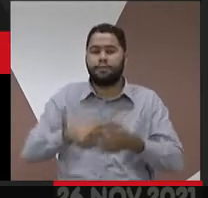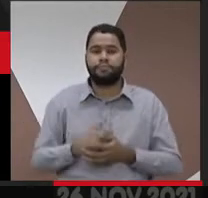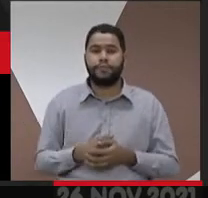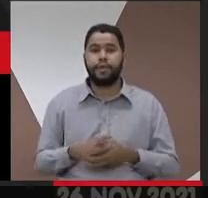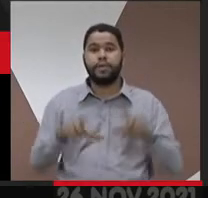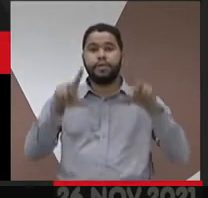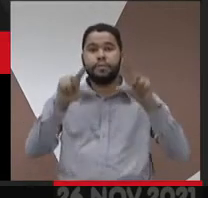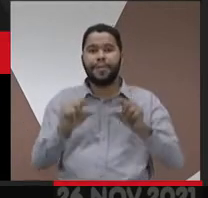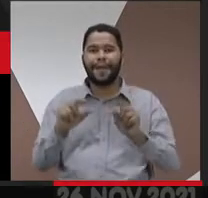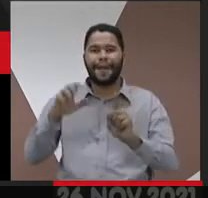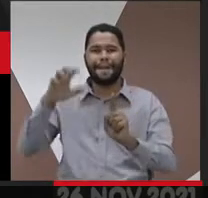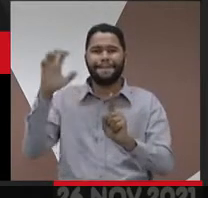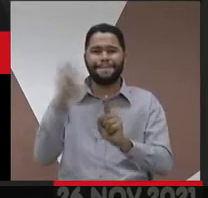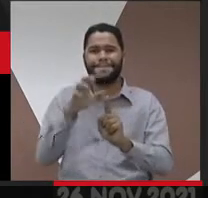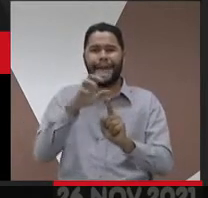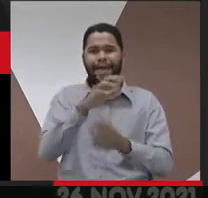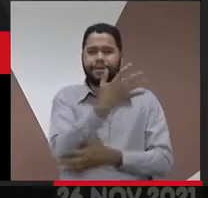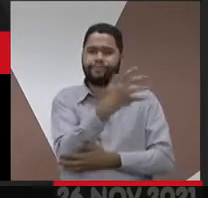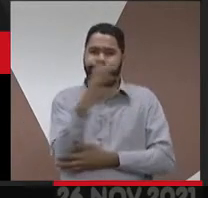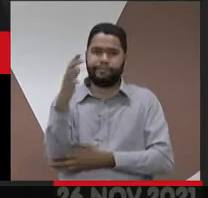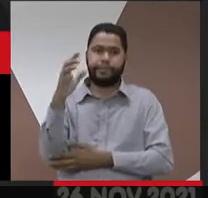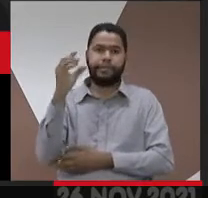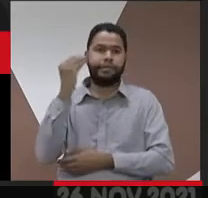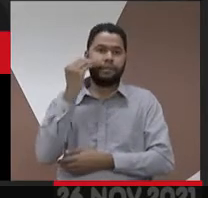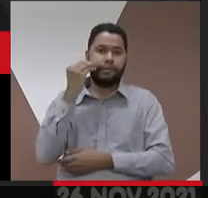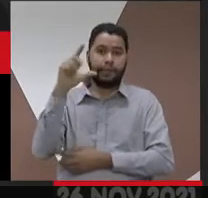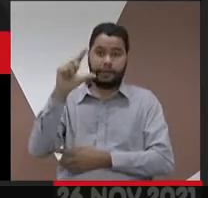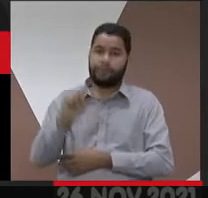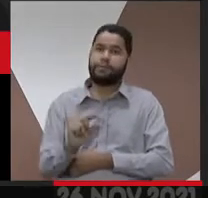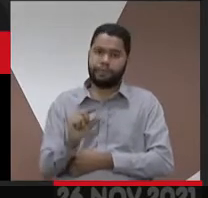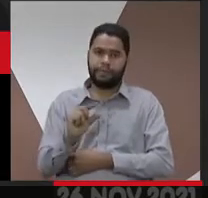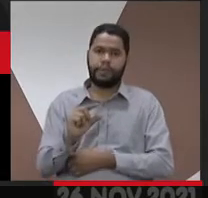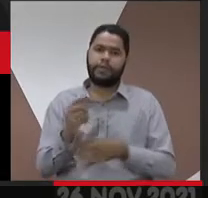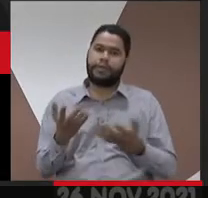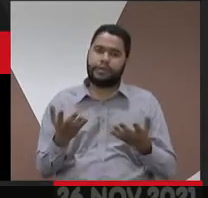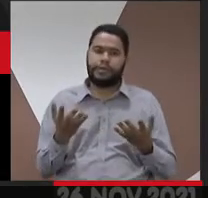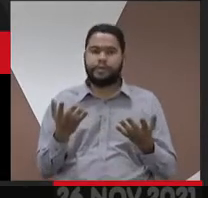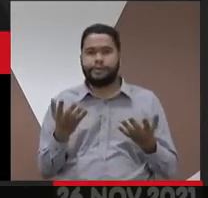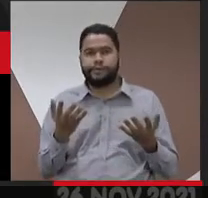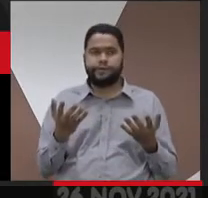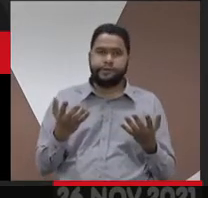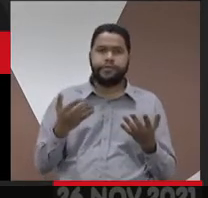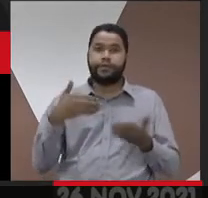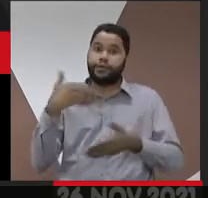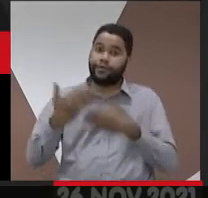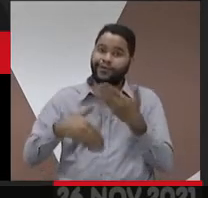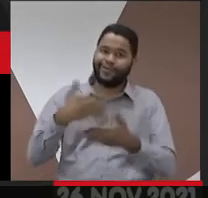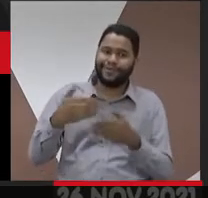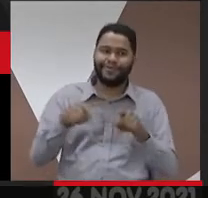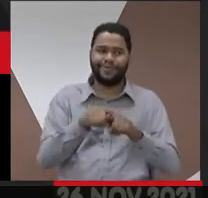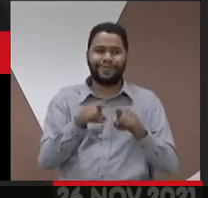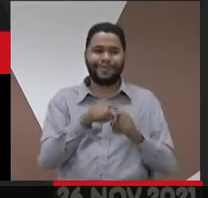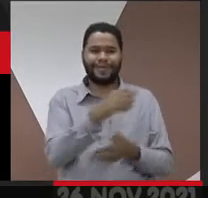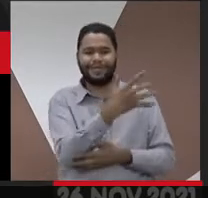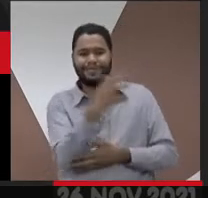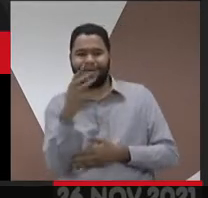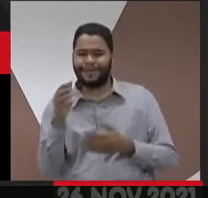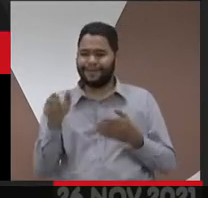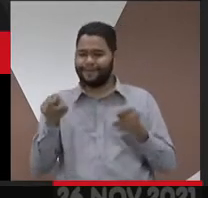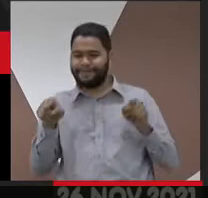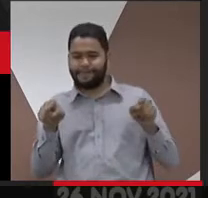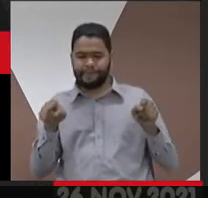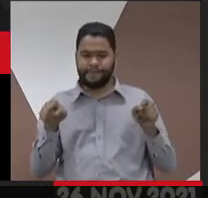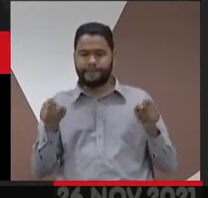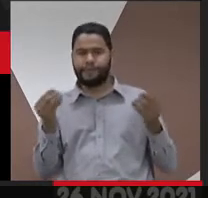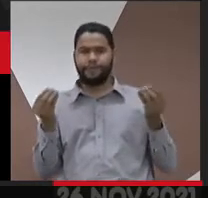Minimizar os impactos socioambientais, então, o dilema, né, de desenvolvimento e meio ambiente,